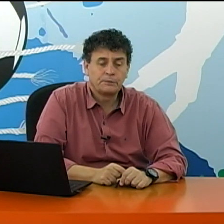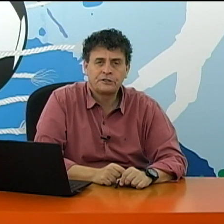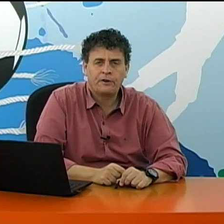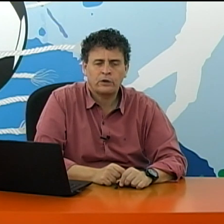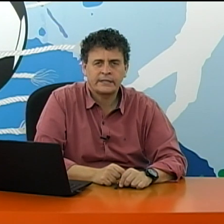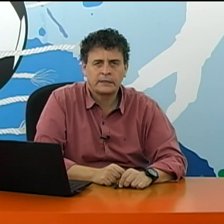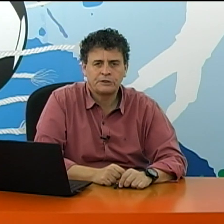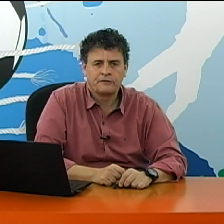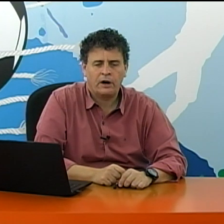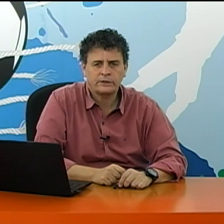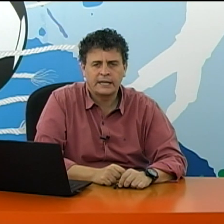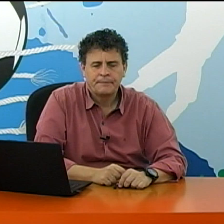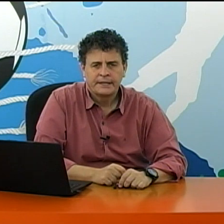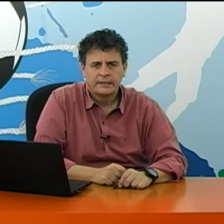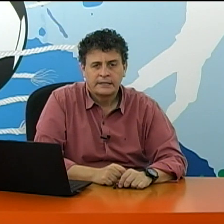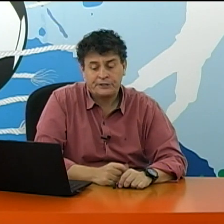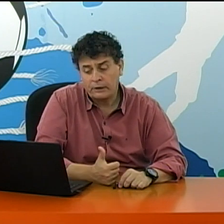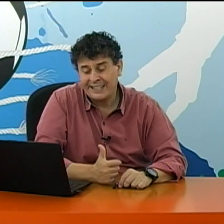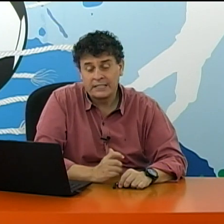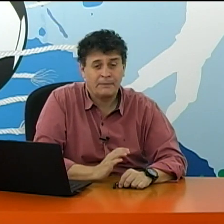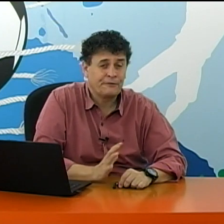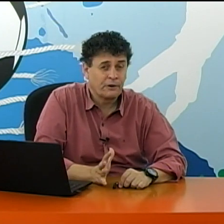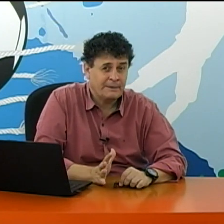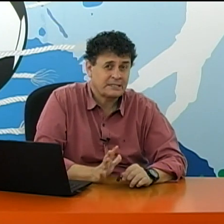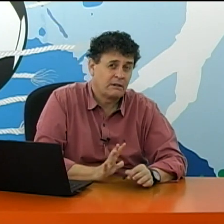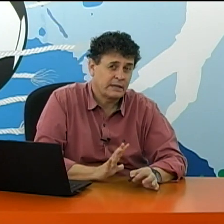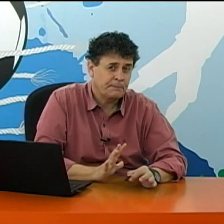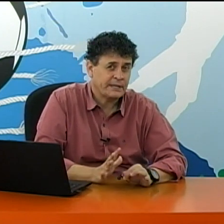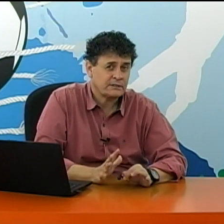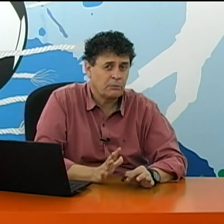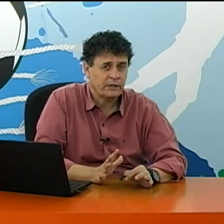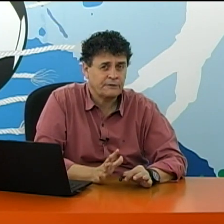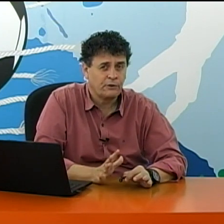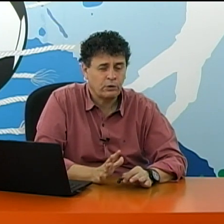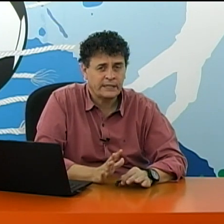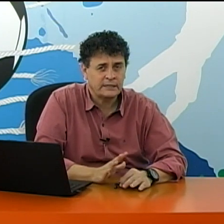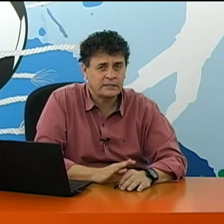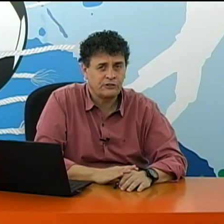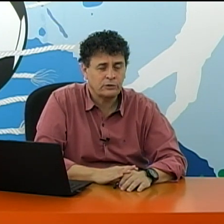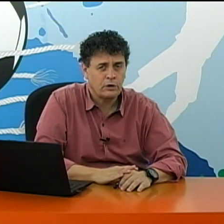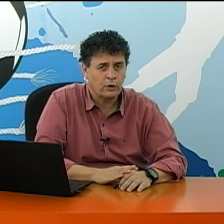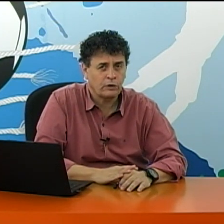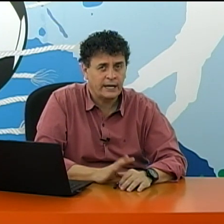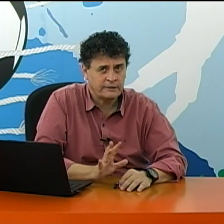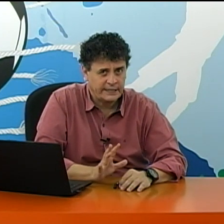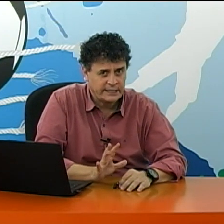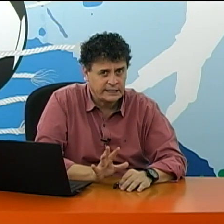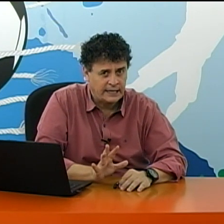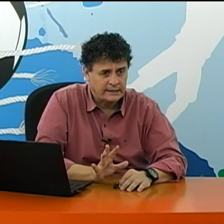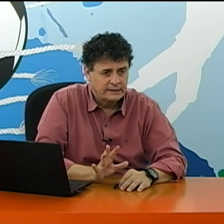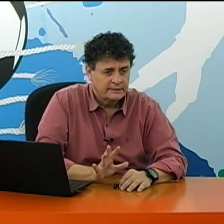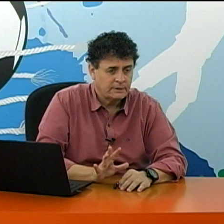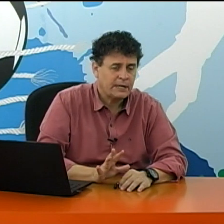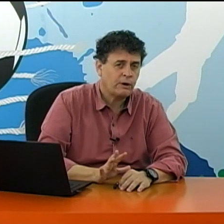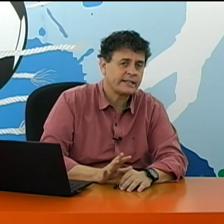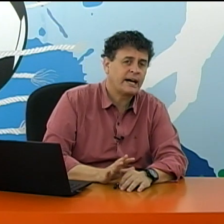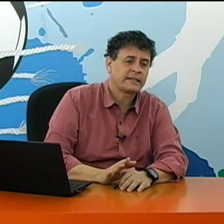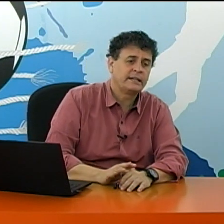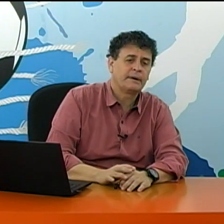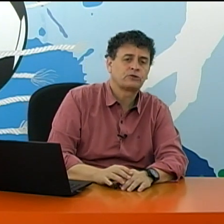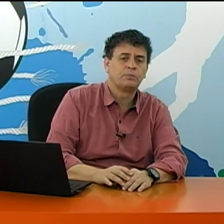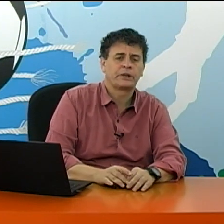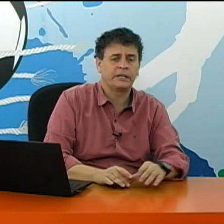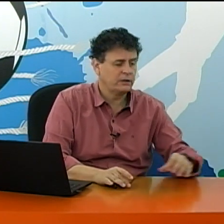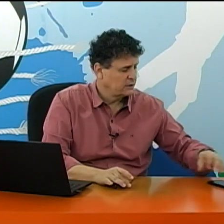Tá, estamos de volta. A gente está aguardando uma informação aqui. Parece que o Botafogo está decidindo qual é o lugar que vai treinar. Vamos aguardar